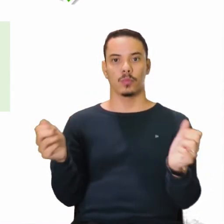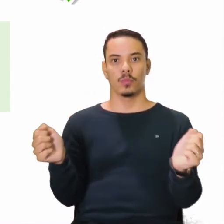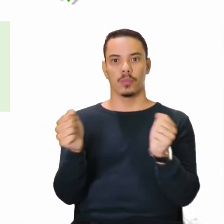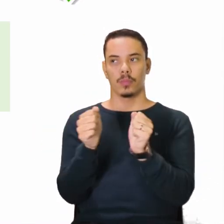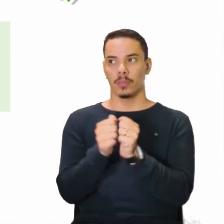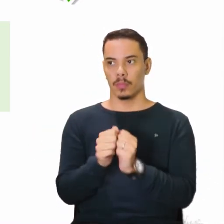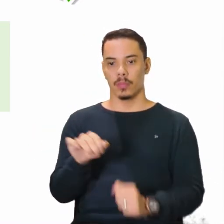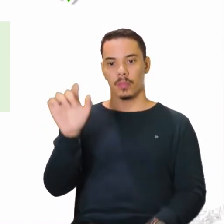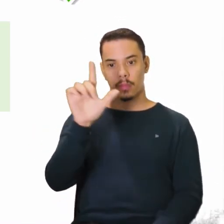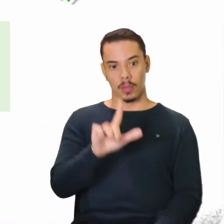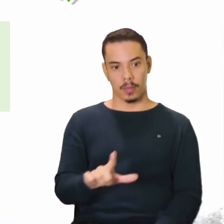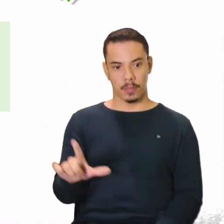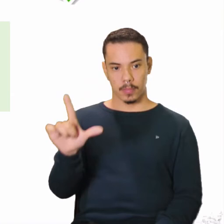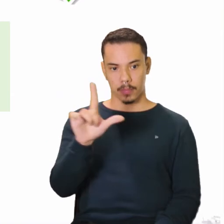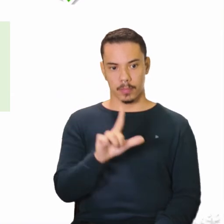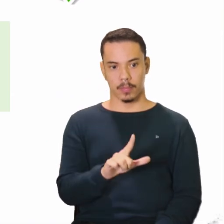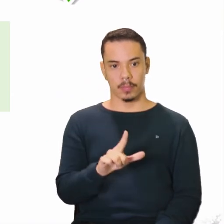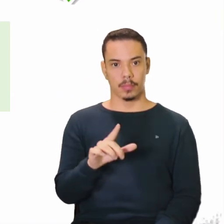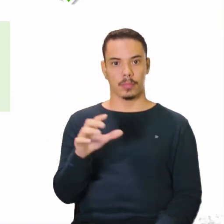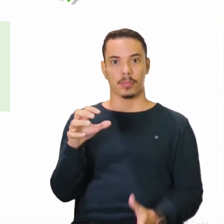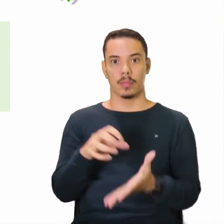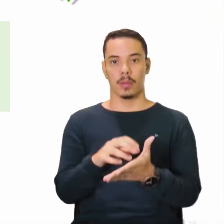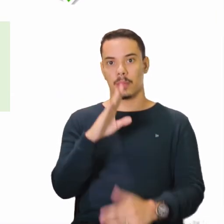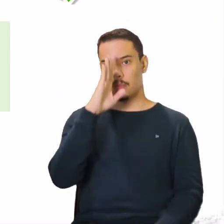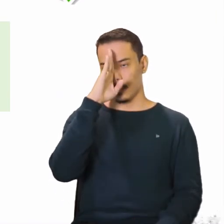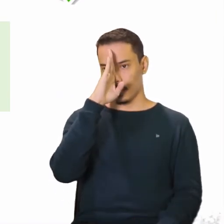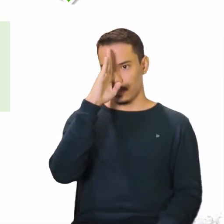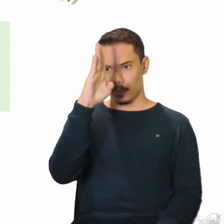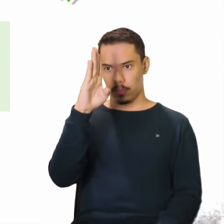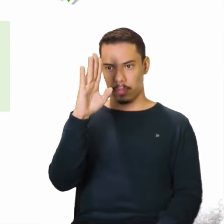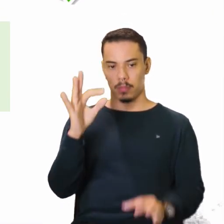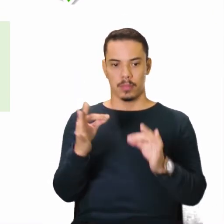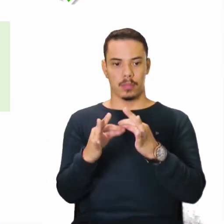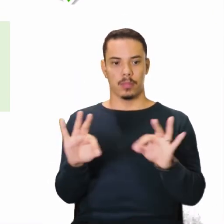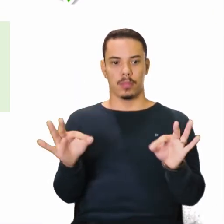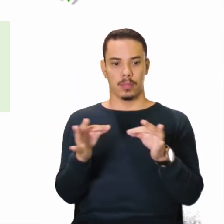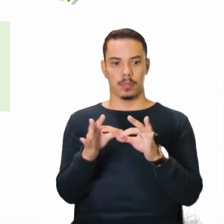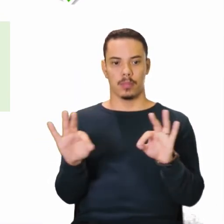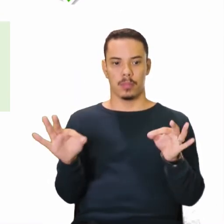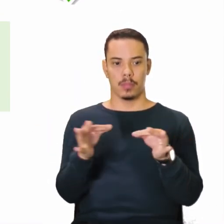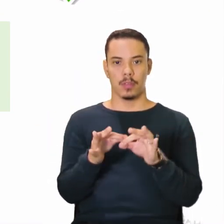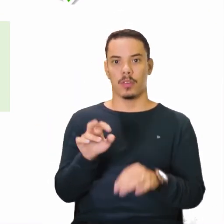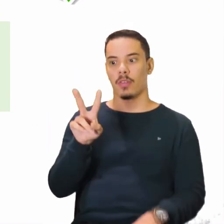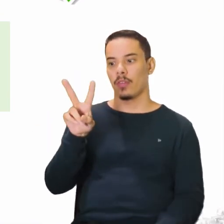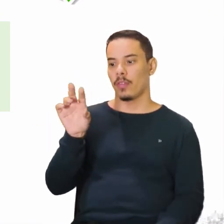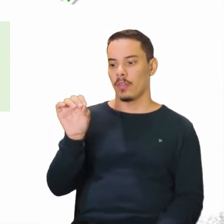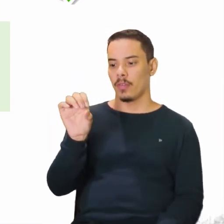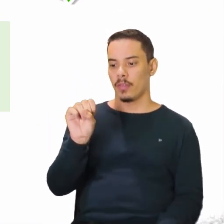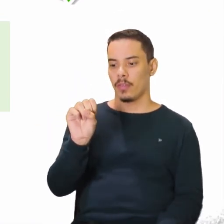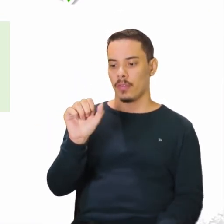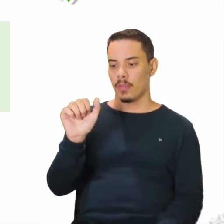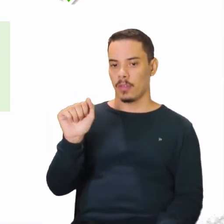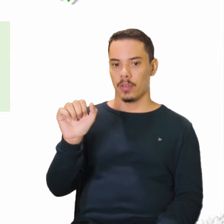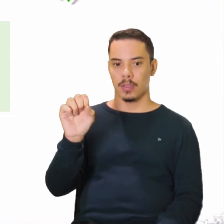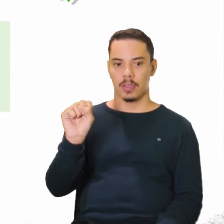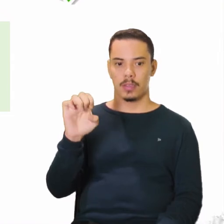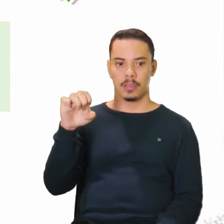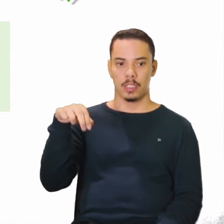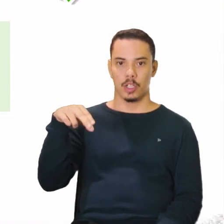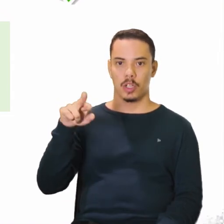integra a locução como seu núcleo sintático. Vossa Senhoria nomeará o